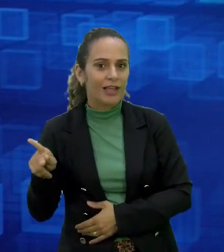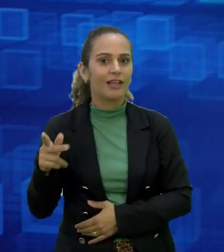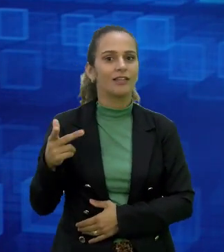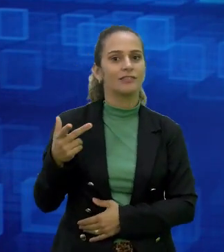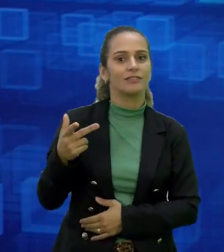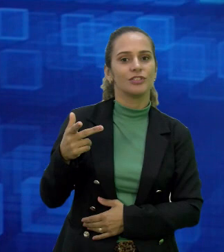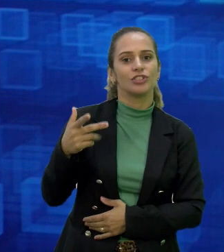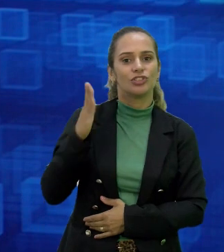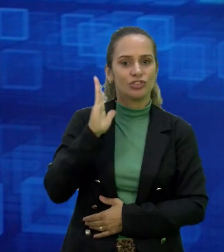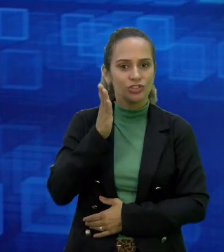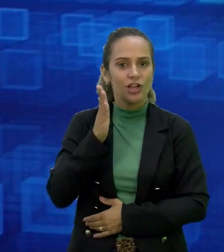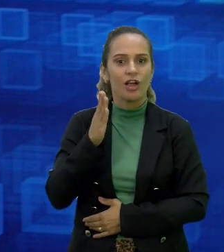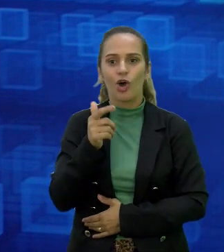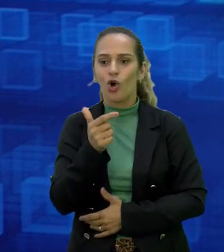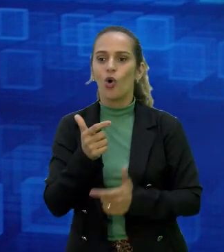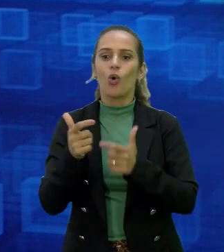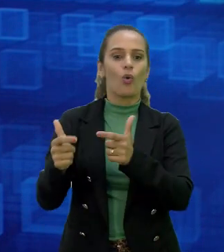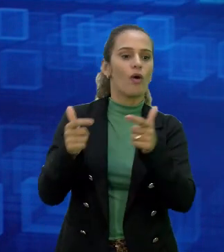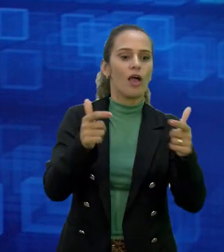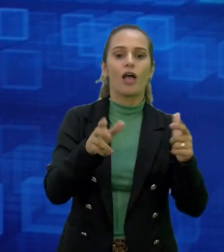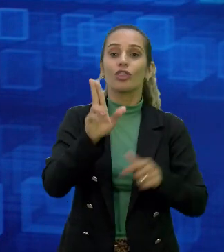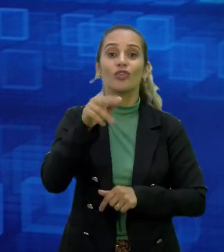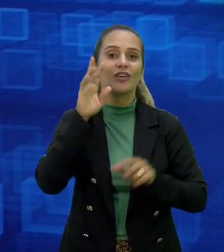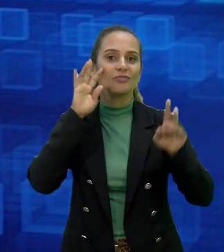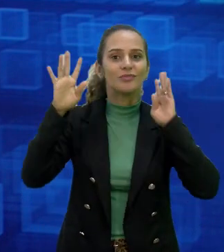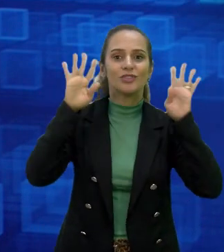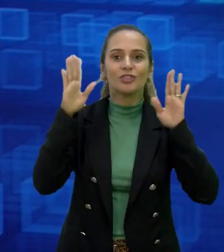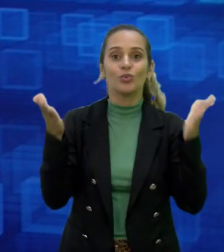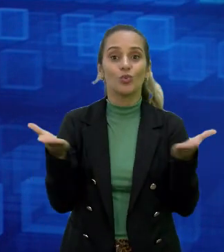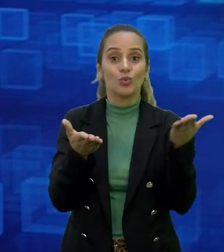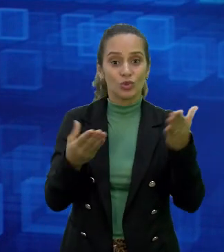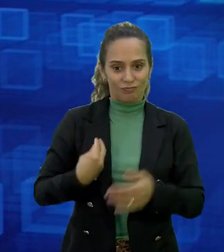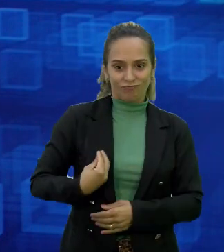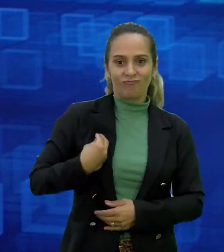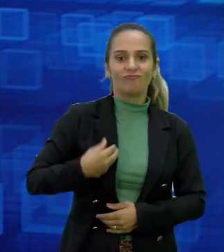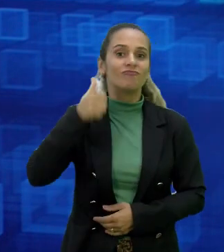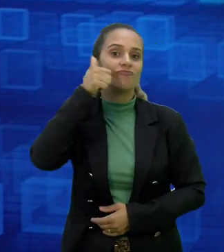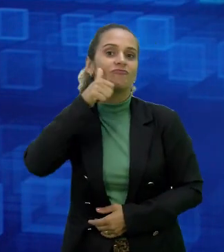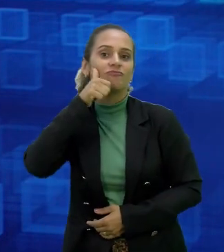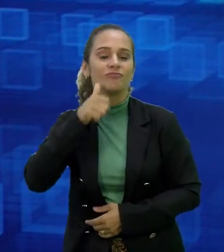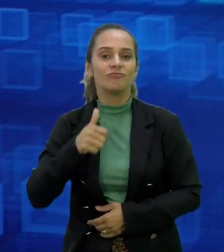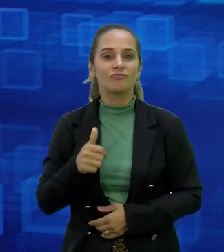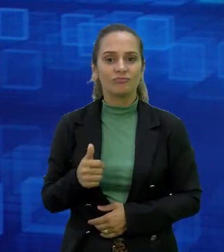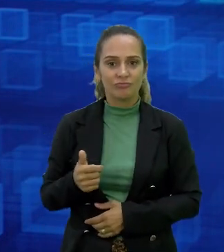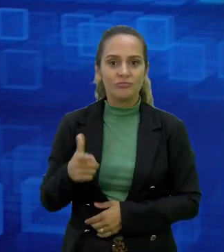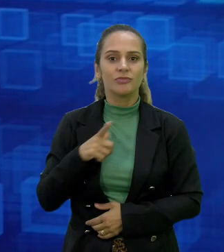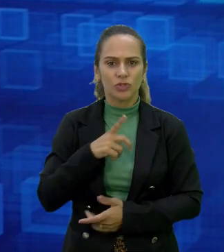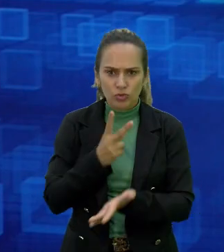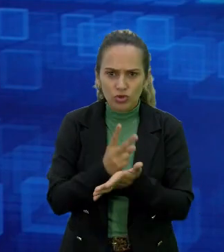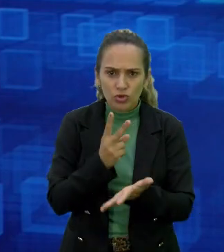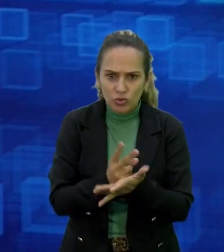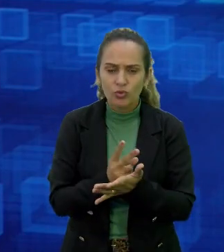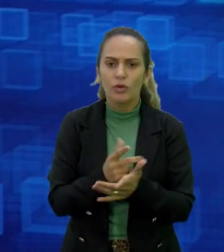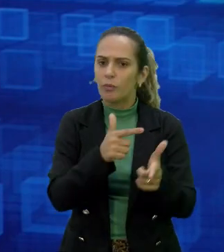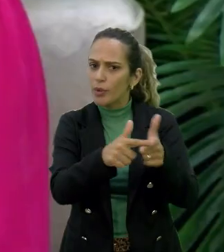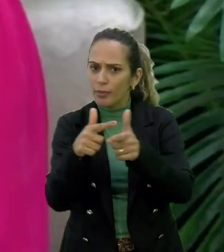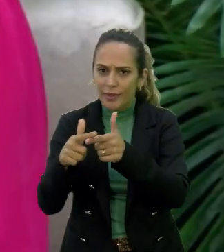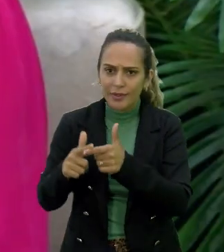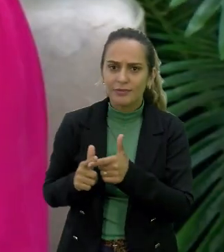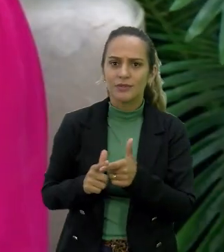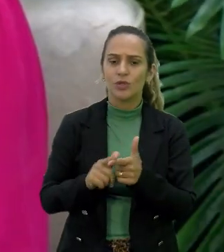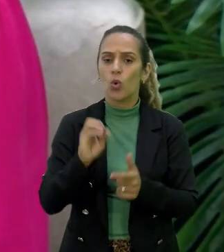ocupando espaços jamais imaginados a senhora acredita que houve esse avanço ainda há discriminação com relação à mulher